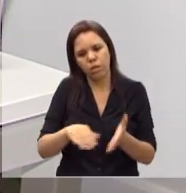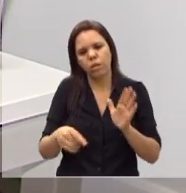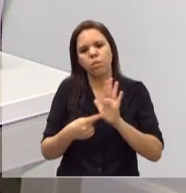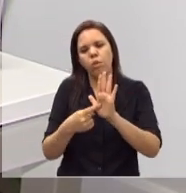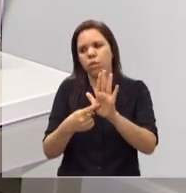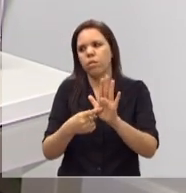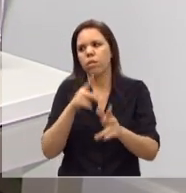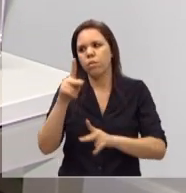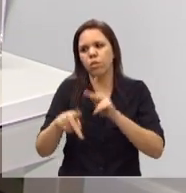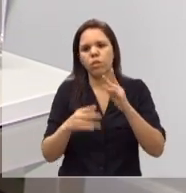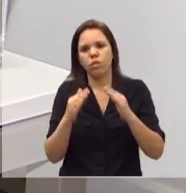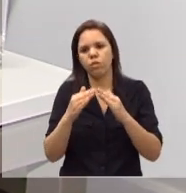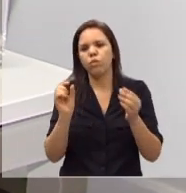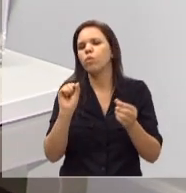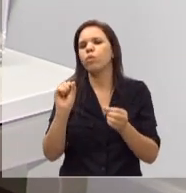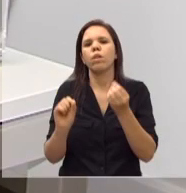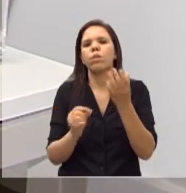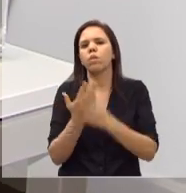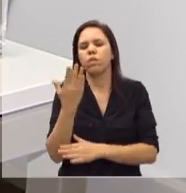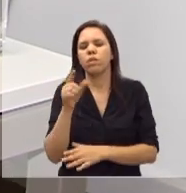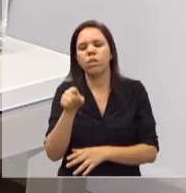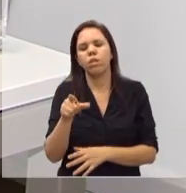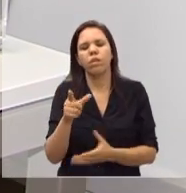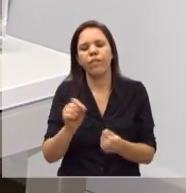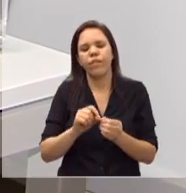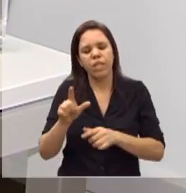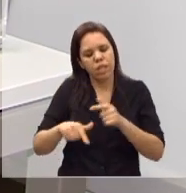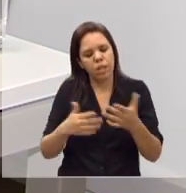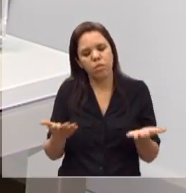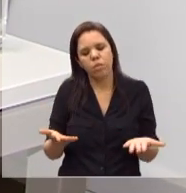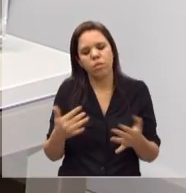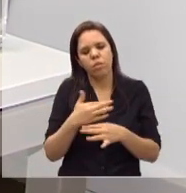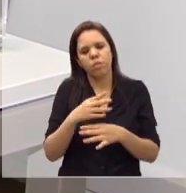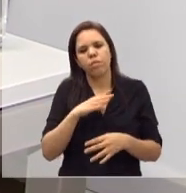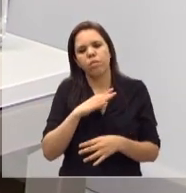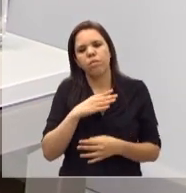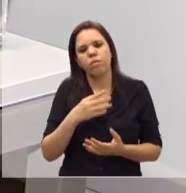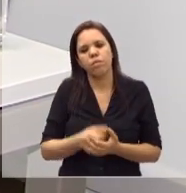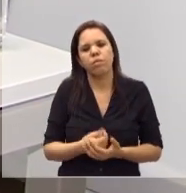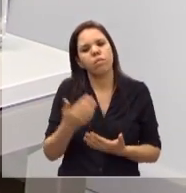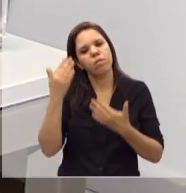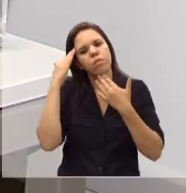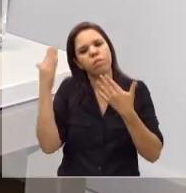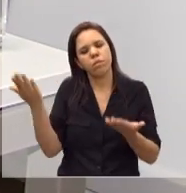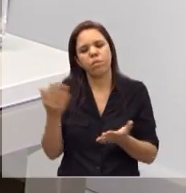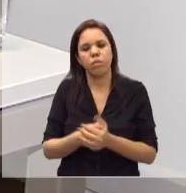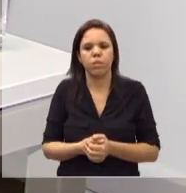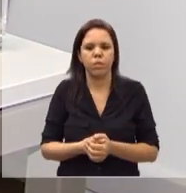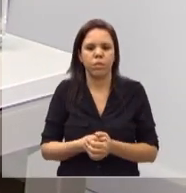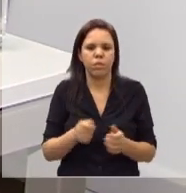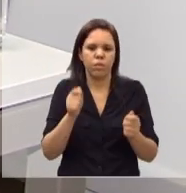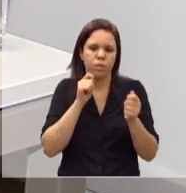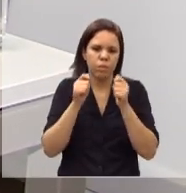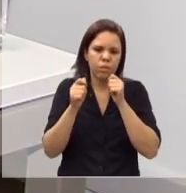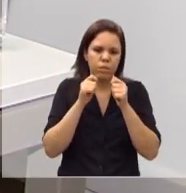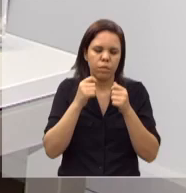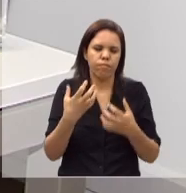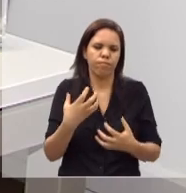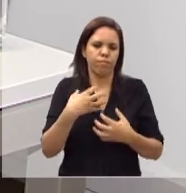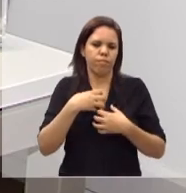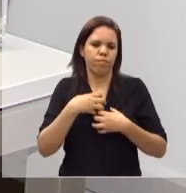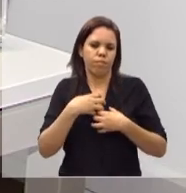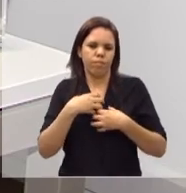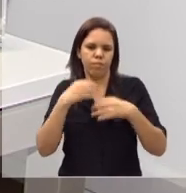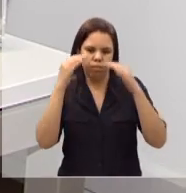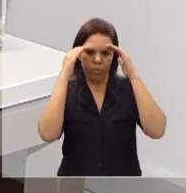pessoal de casa o que está acontecendo, o que o senhor está fazendo pela cidade. Então, muito obrigado, Viviane, por essa entrevista, me sinto muito honrado,